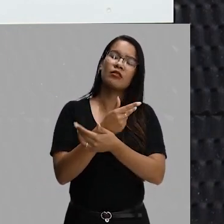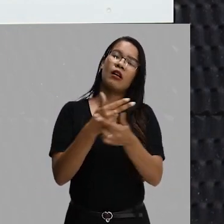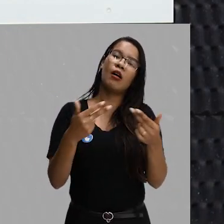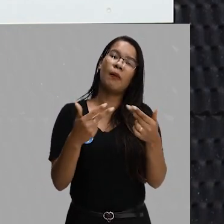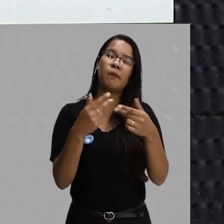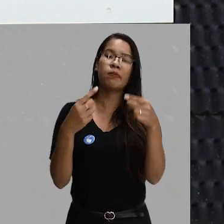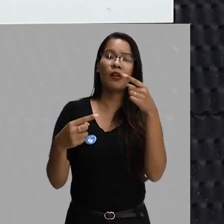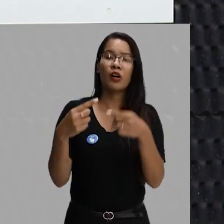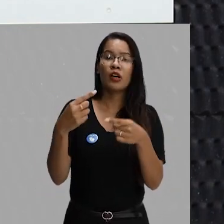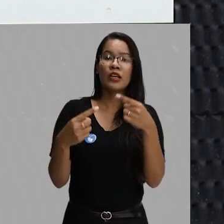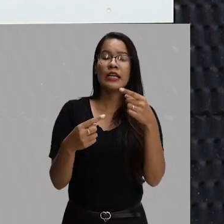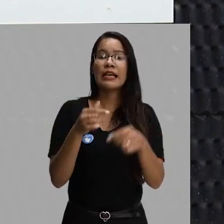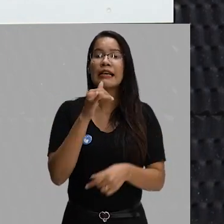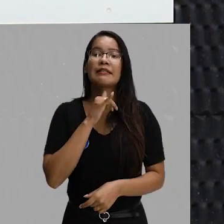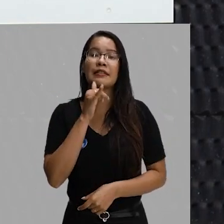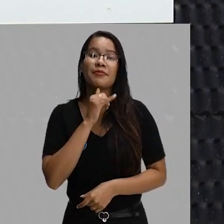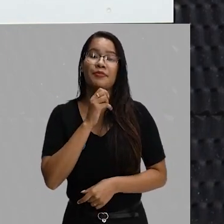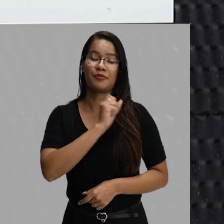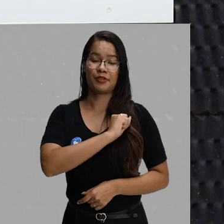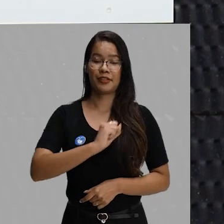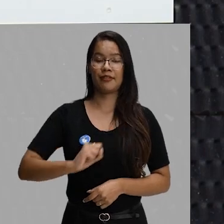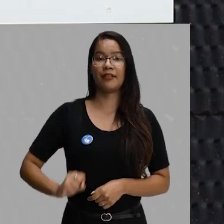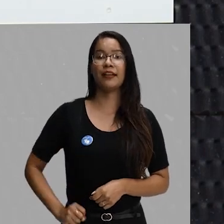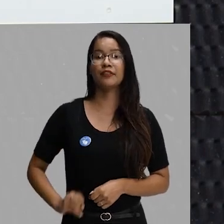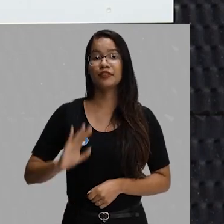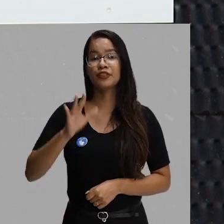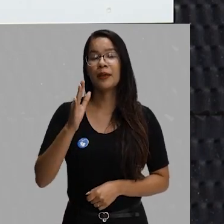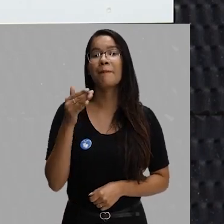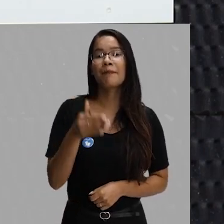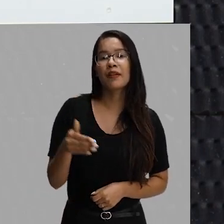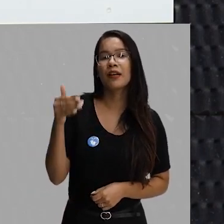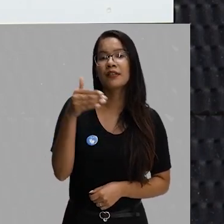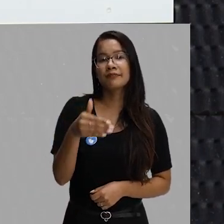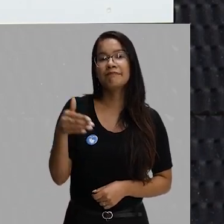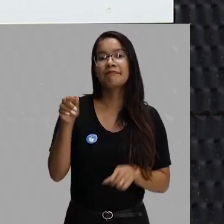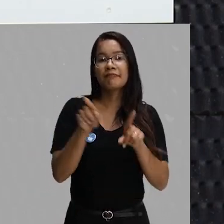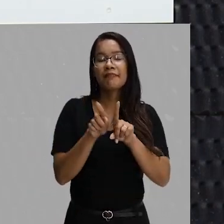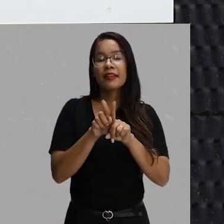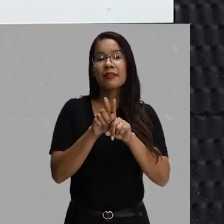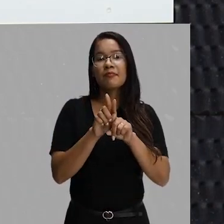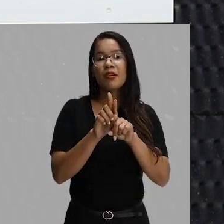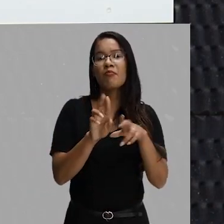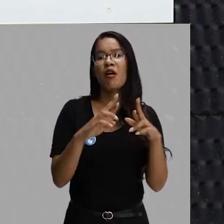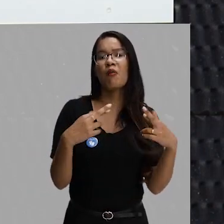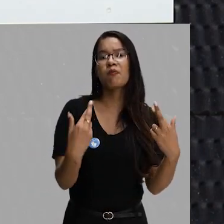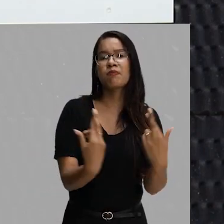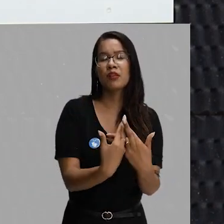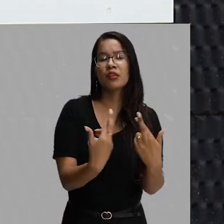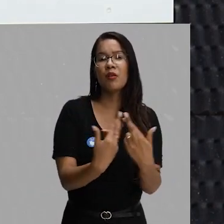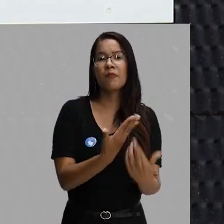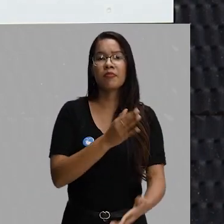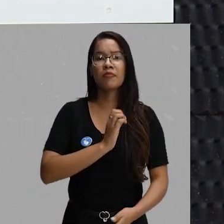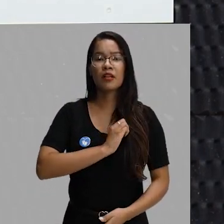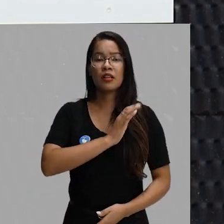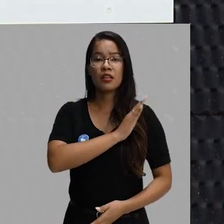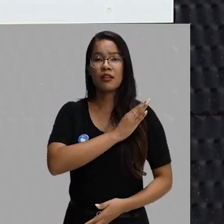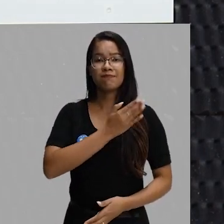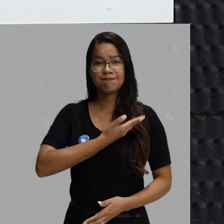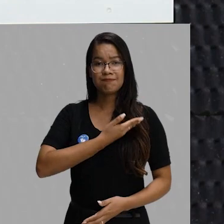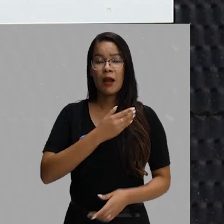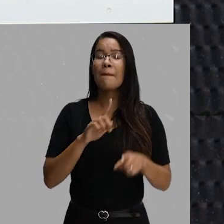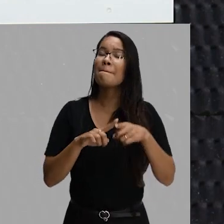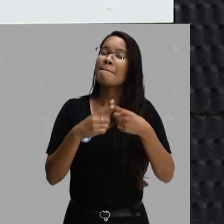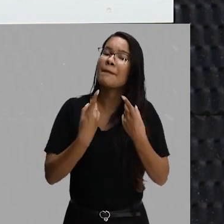já se faz presente aqui nesse momento, a Assembleia Centuriata, que é uma assembleia militar, mas o grande